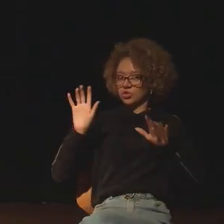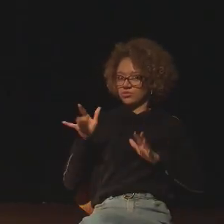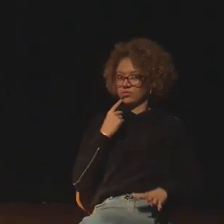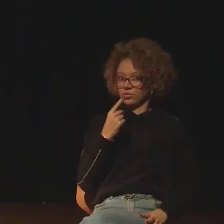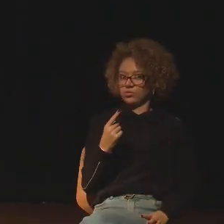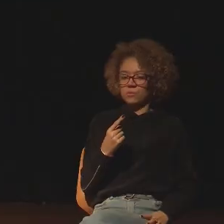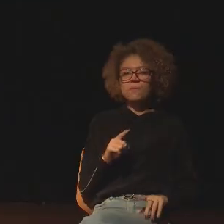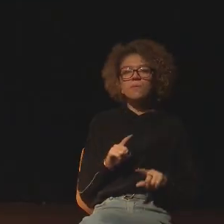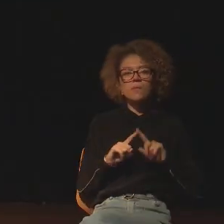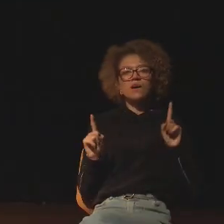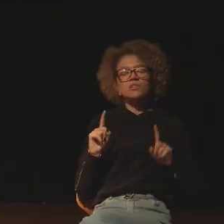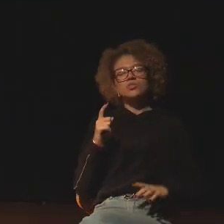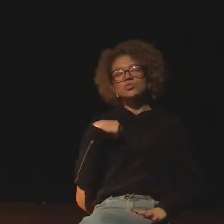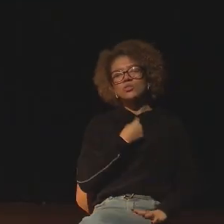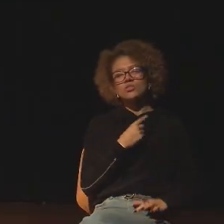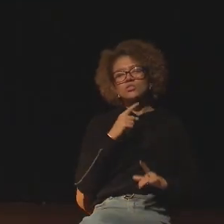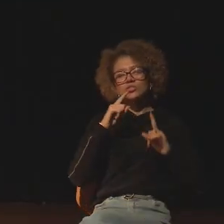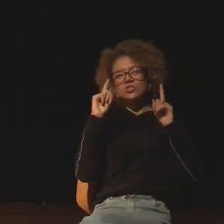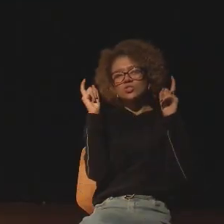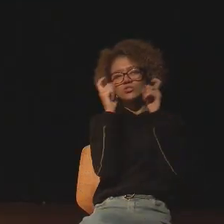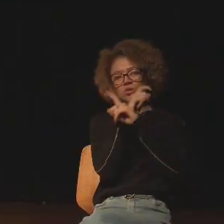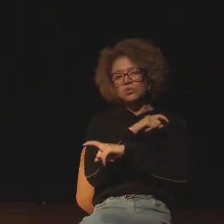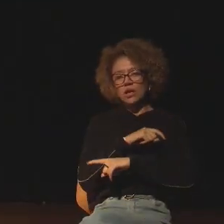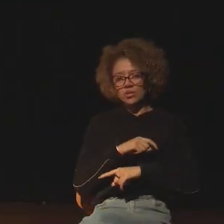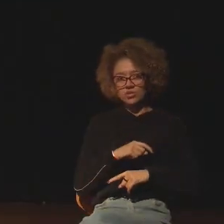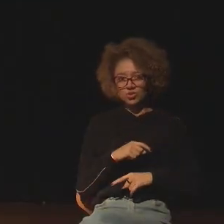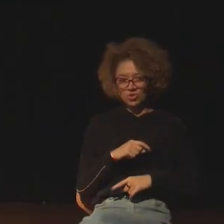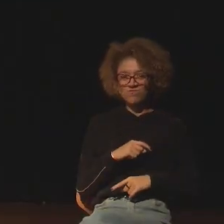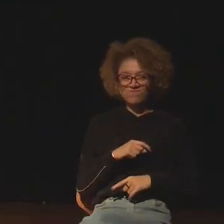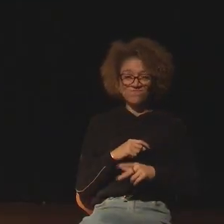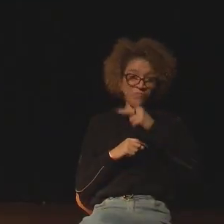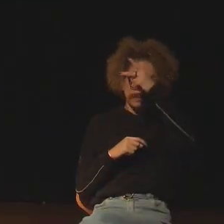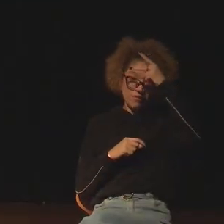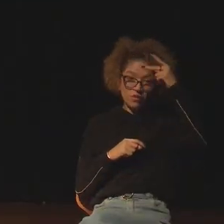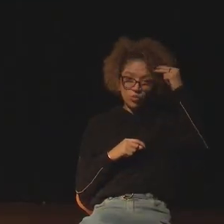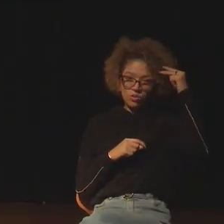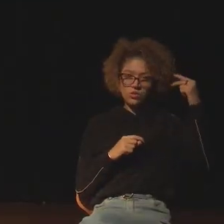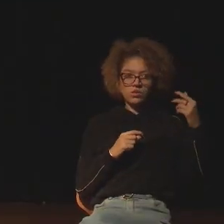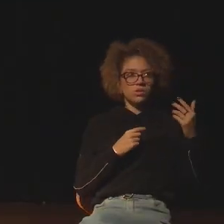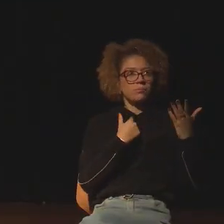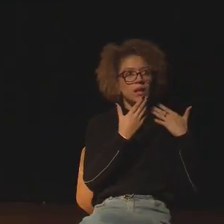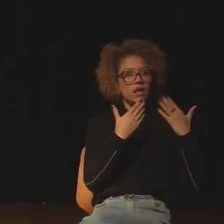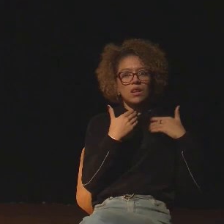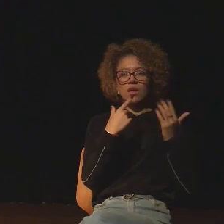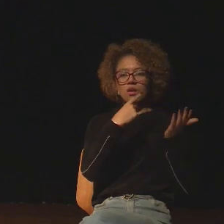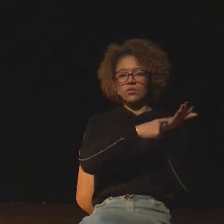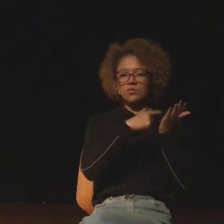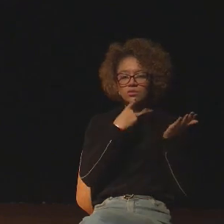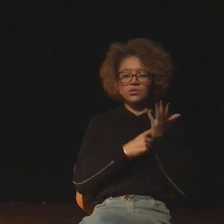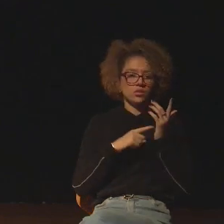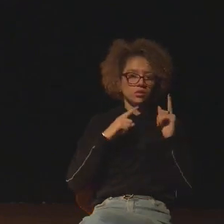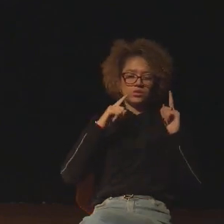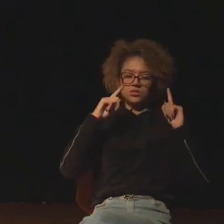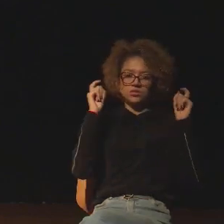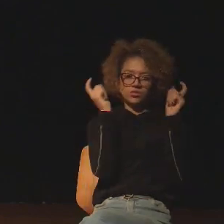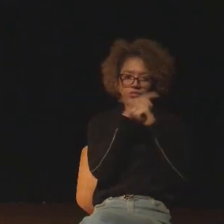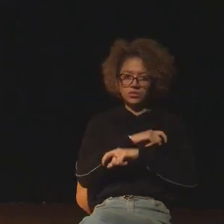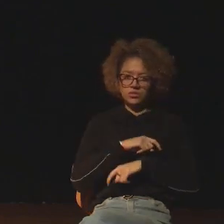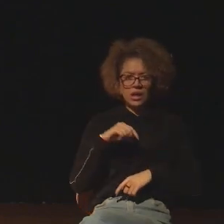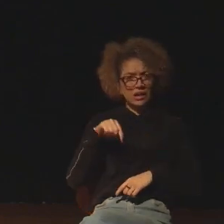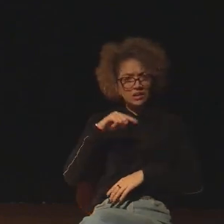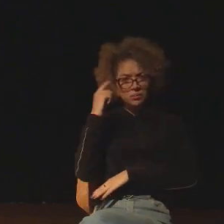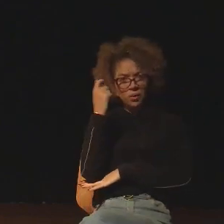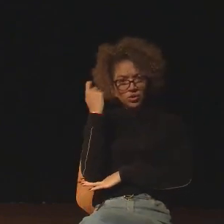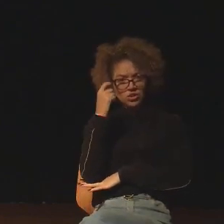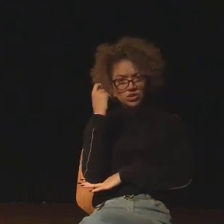nós estamos com dificuldade de diálogo com o poder público. Muita dificuldade. Não é algo só da Avenida